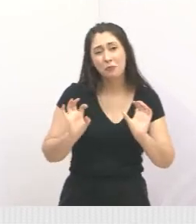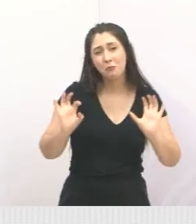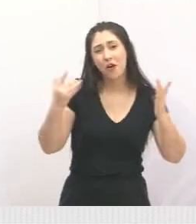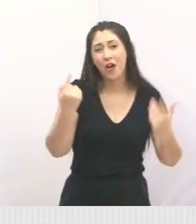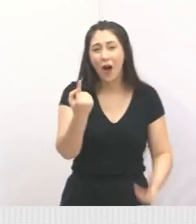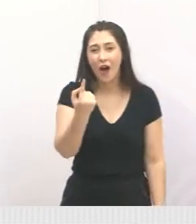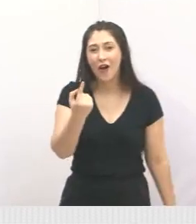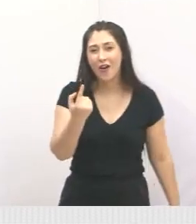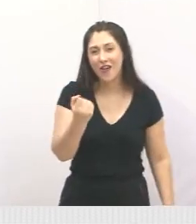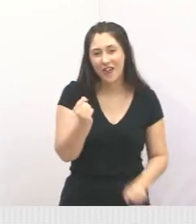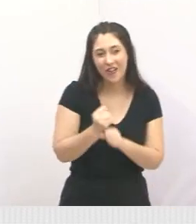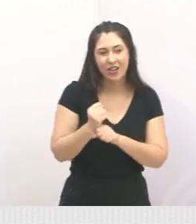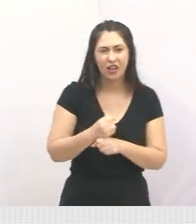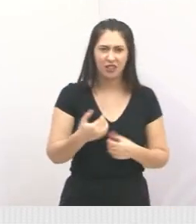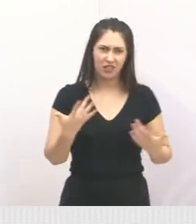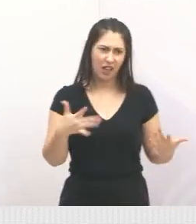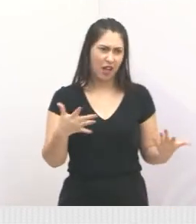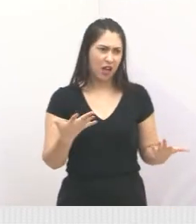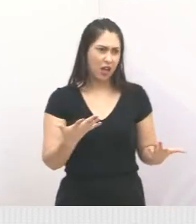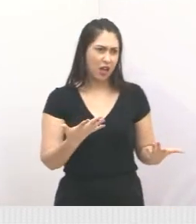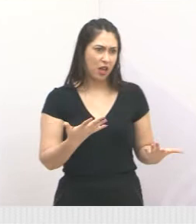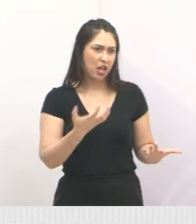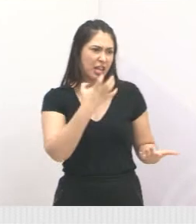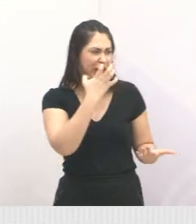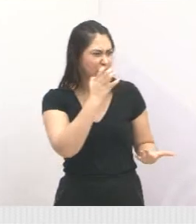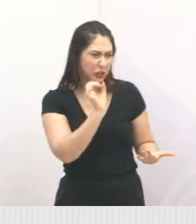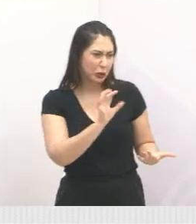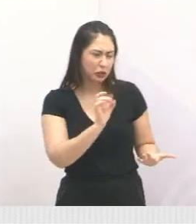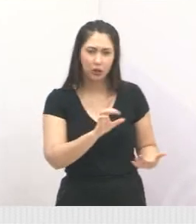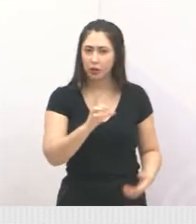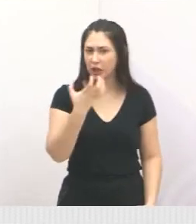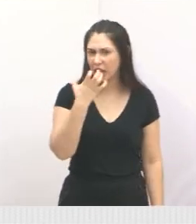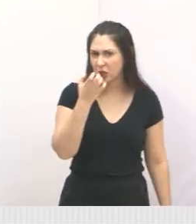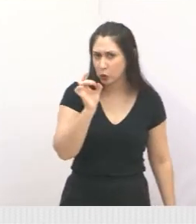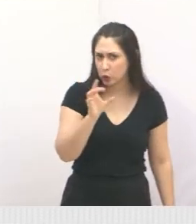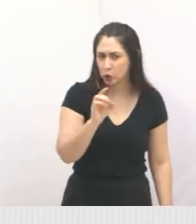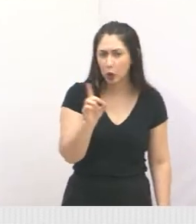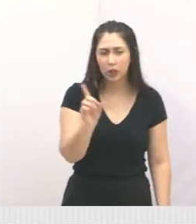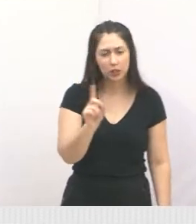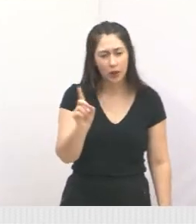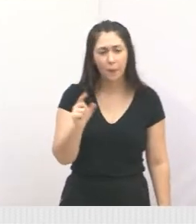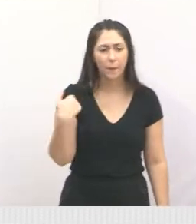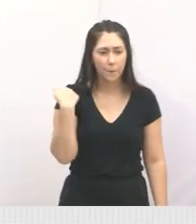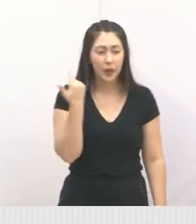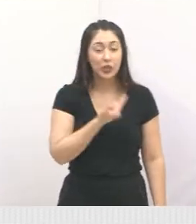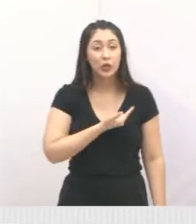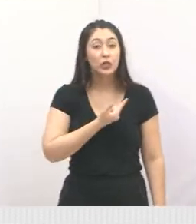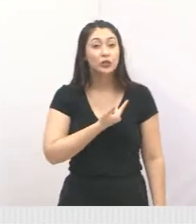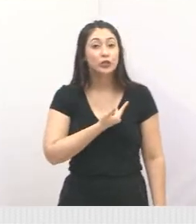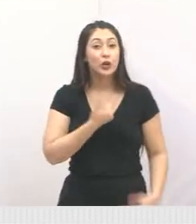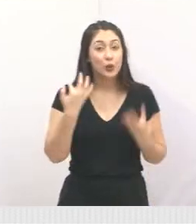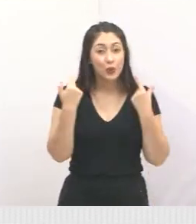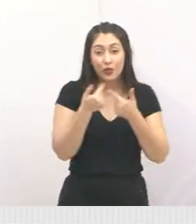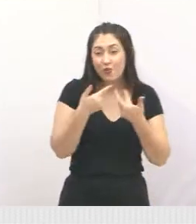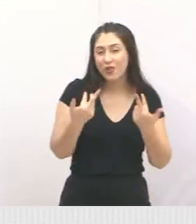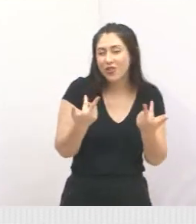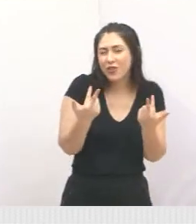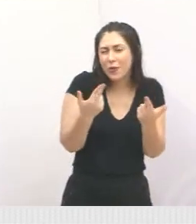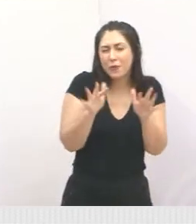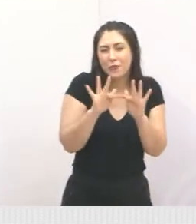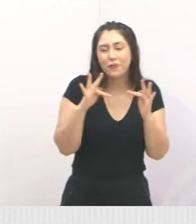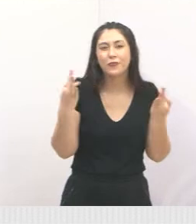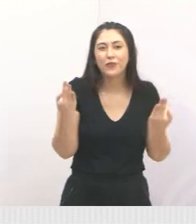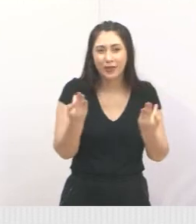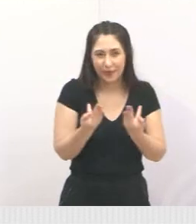para Charlotte. Ah, mas é só um cachorro. Não, para nós não é só um cachorro, né? Para nós, os animais são pessoas da família, elas fazem parte